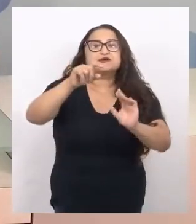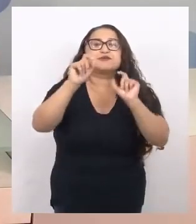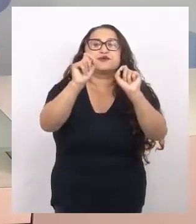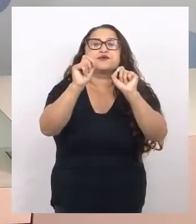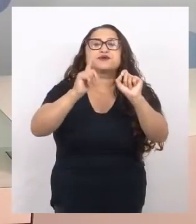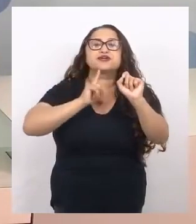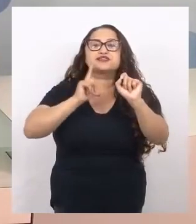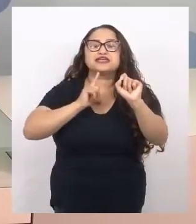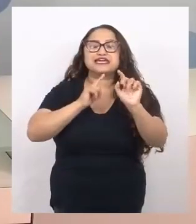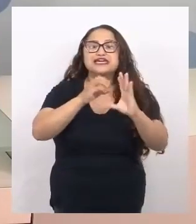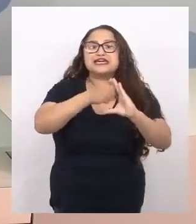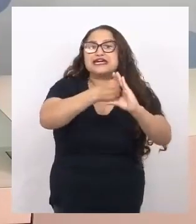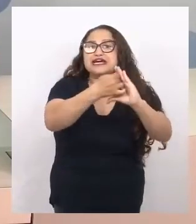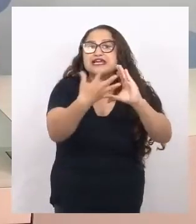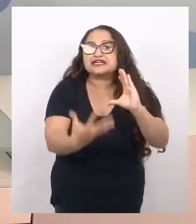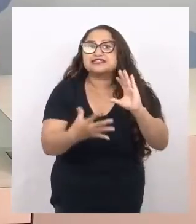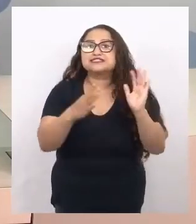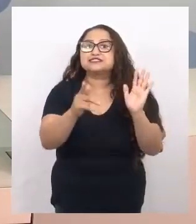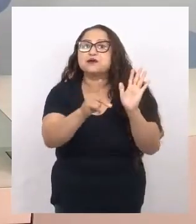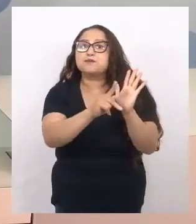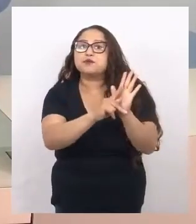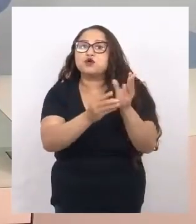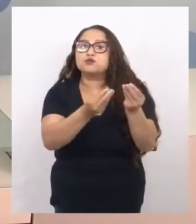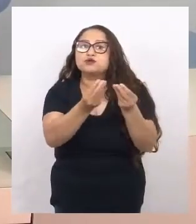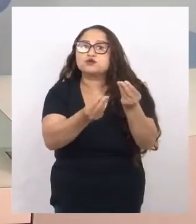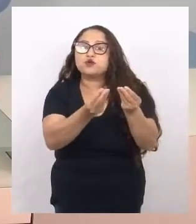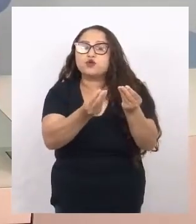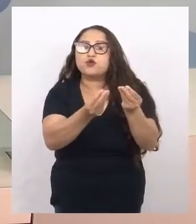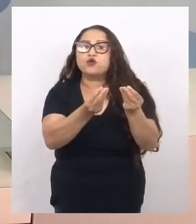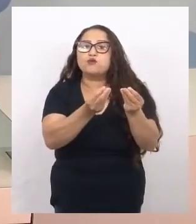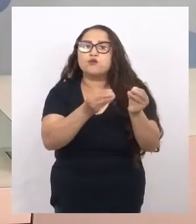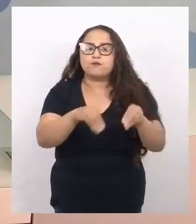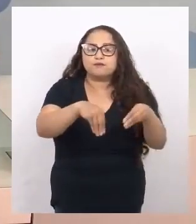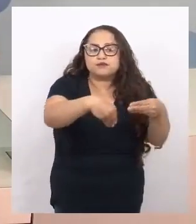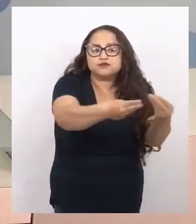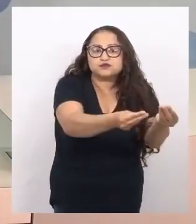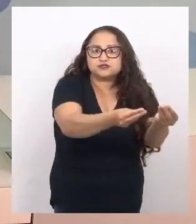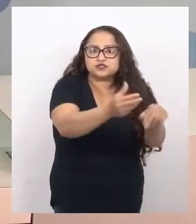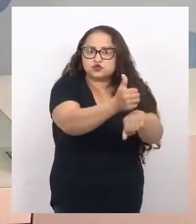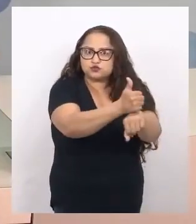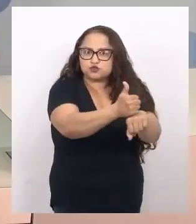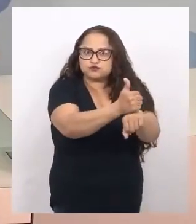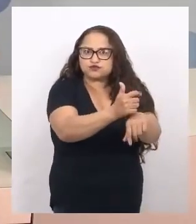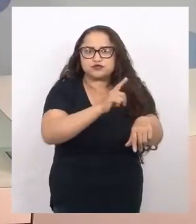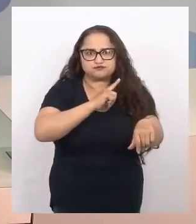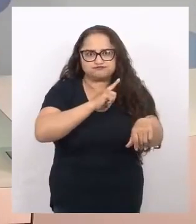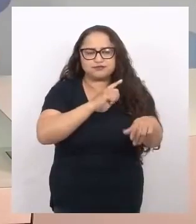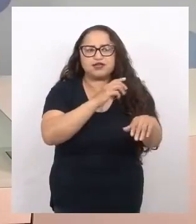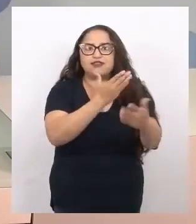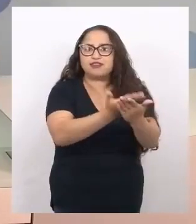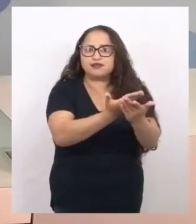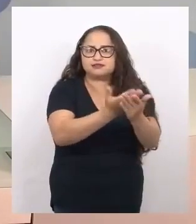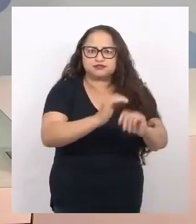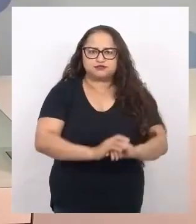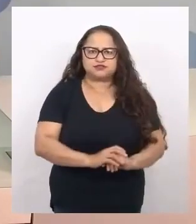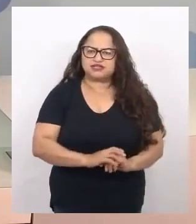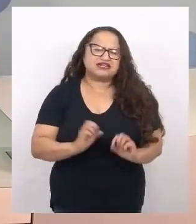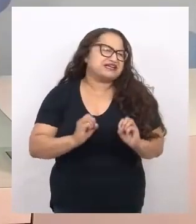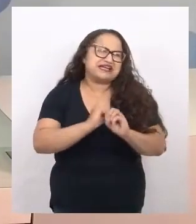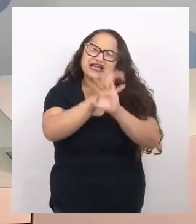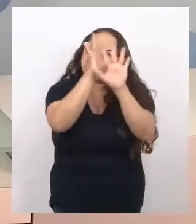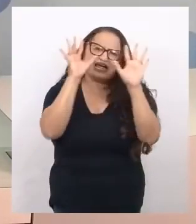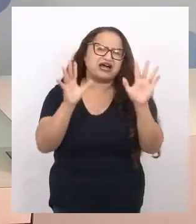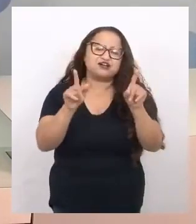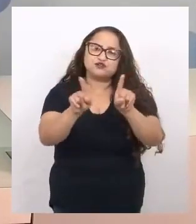aspectos específicos de como vai ser a atribuição do novo ensino médio no sistema. É óbvio que essa fala vale também